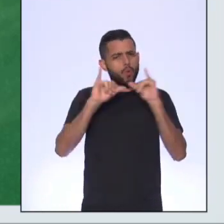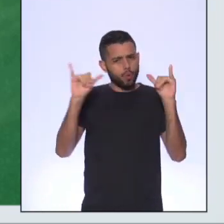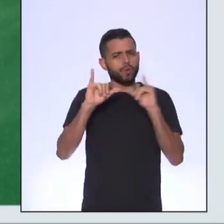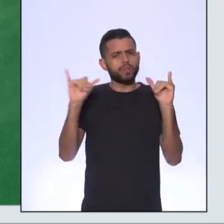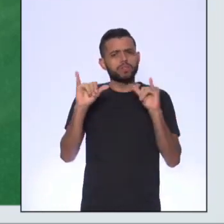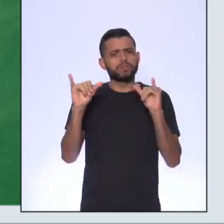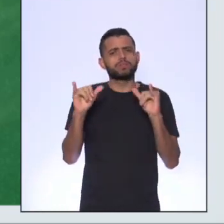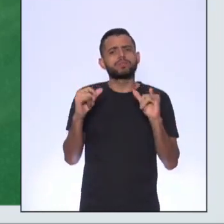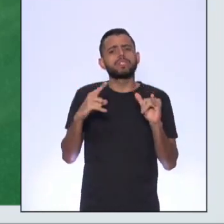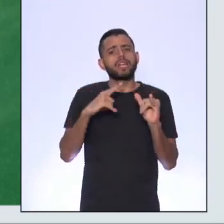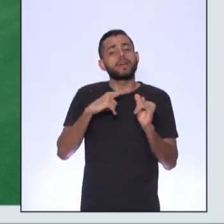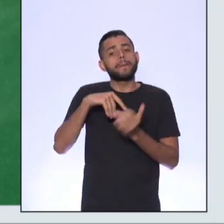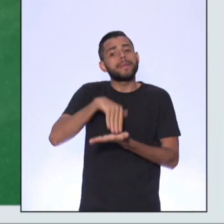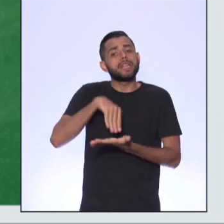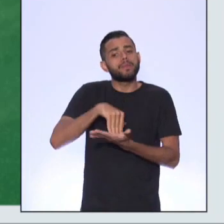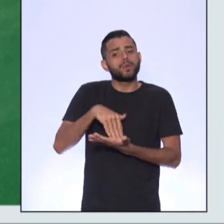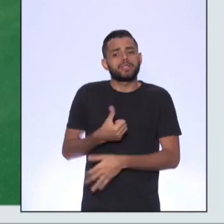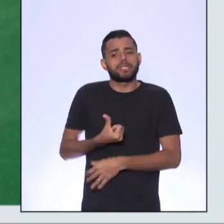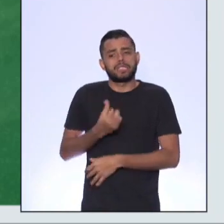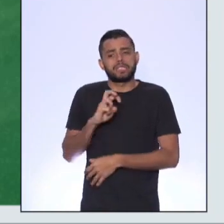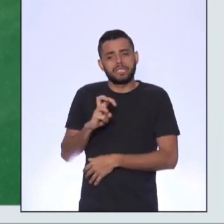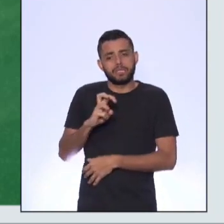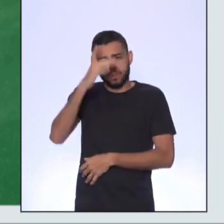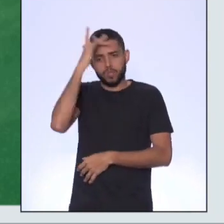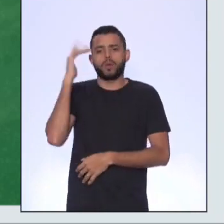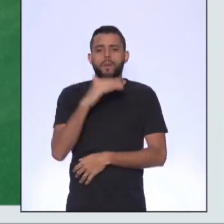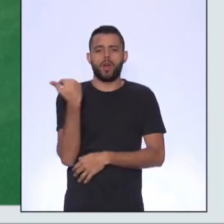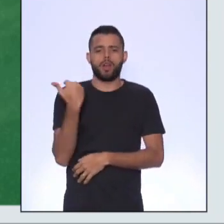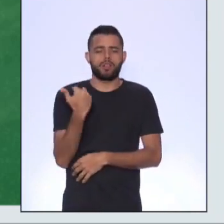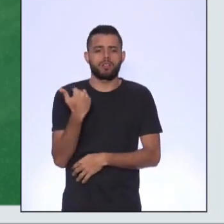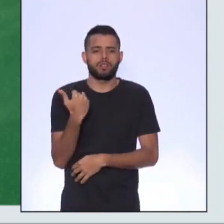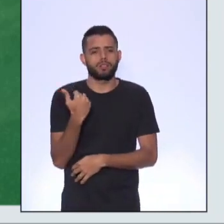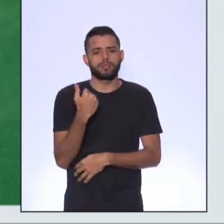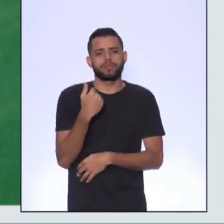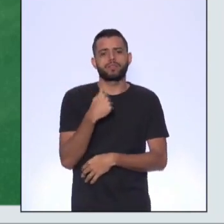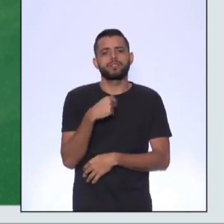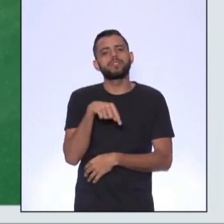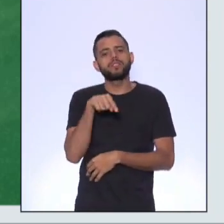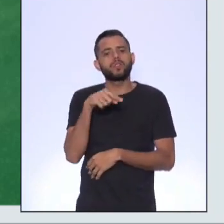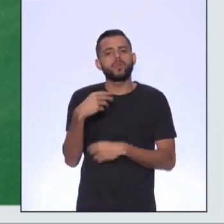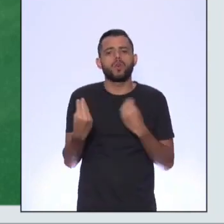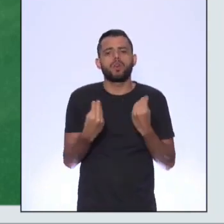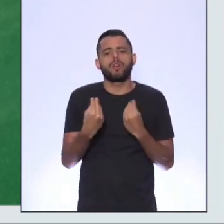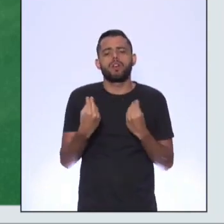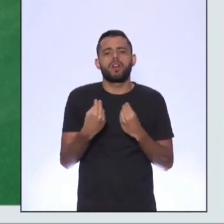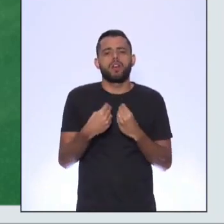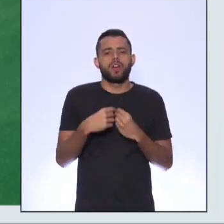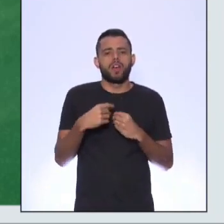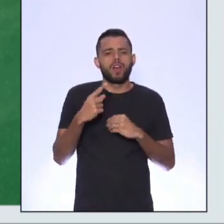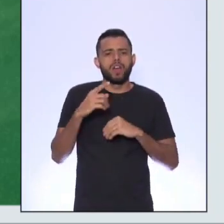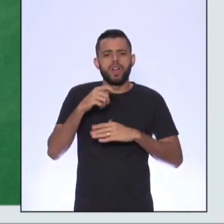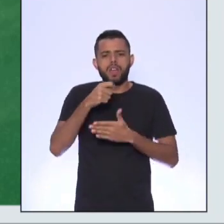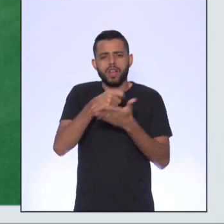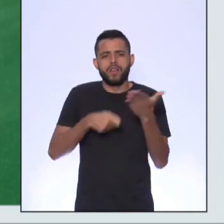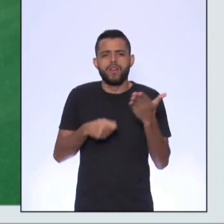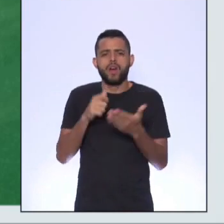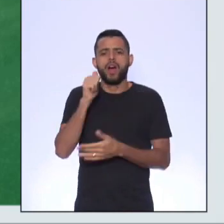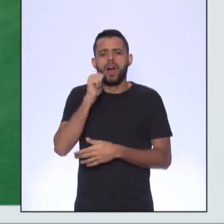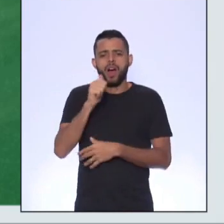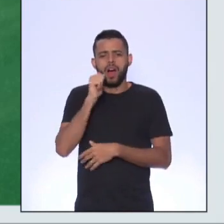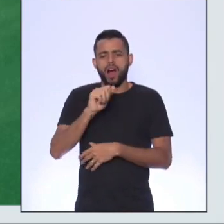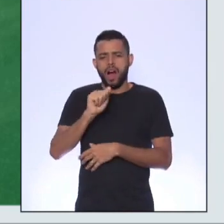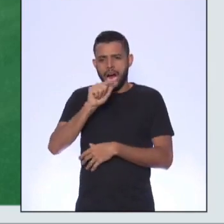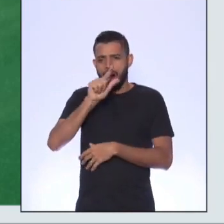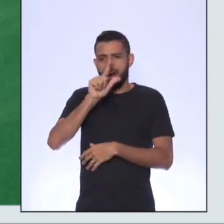tem pelo menos 65 mortos. Tá? Isso aqui é feito por essa Aline Diniz,